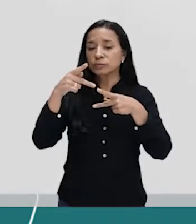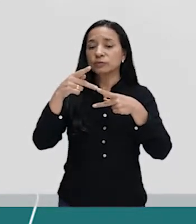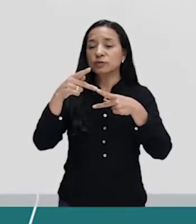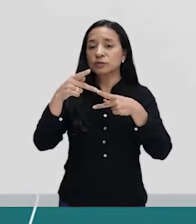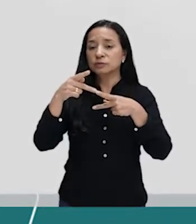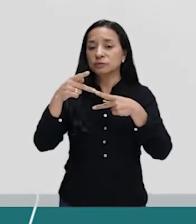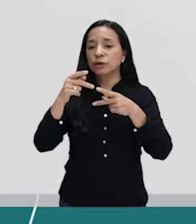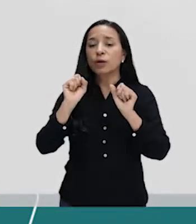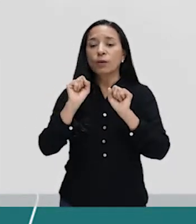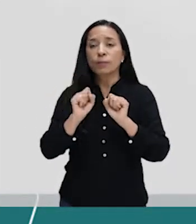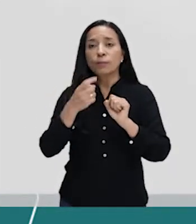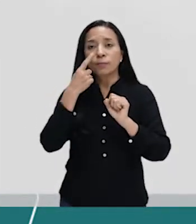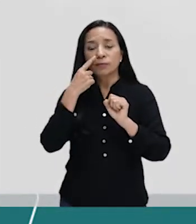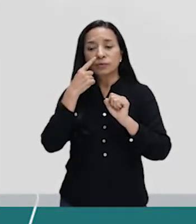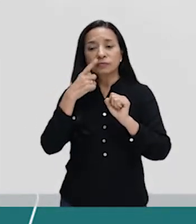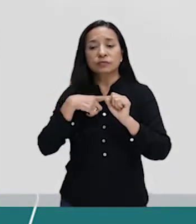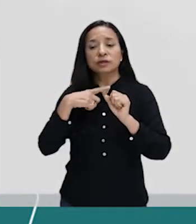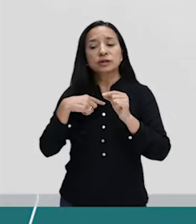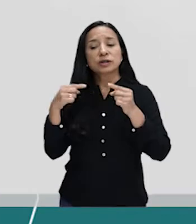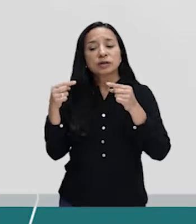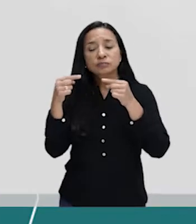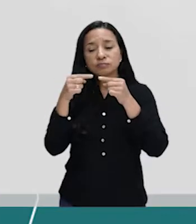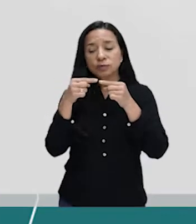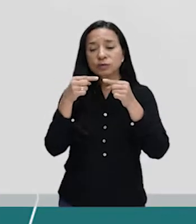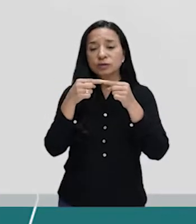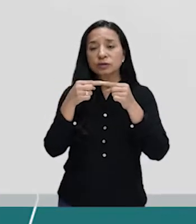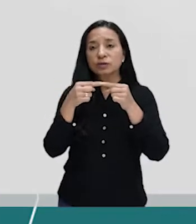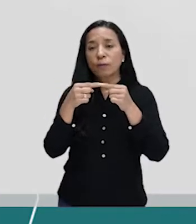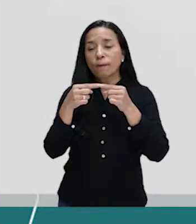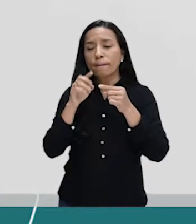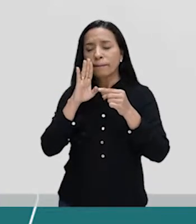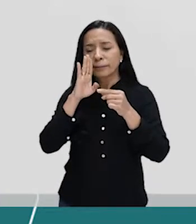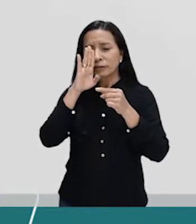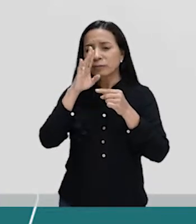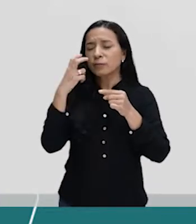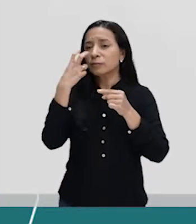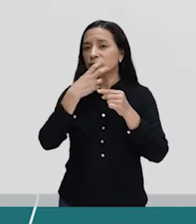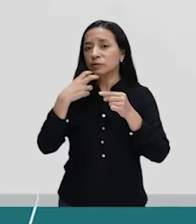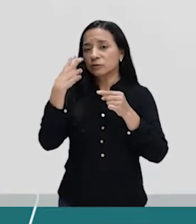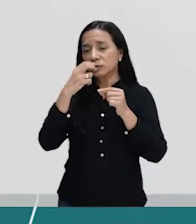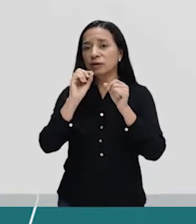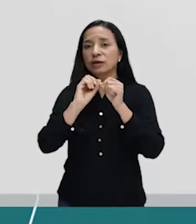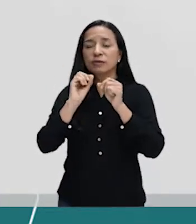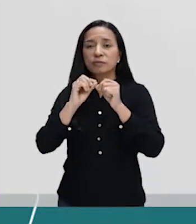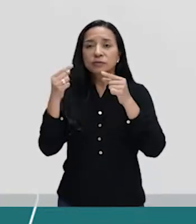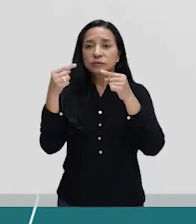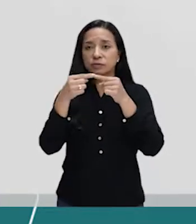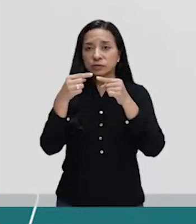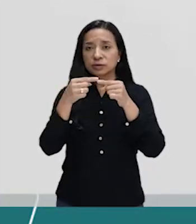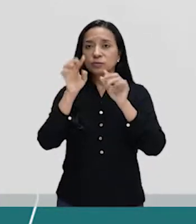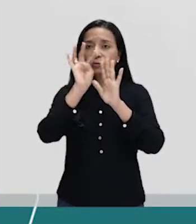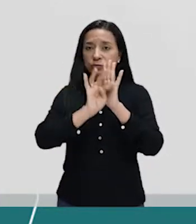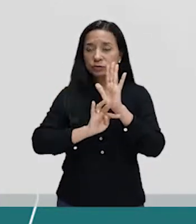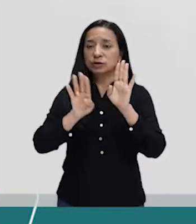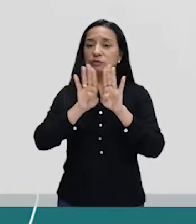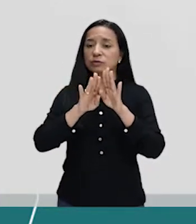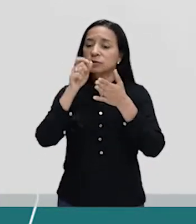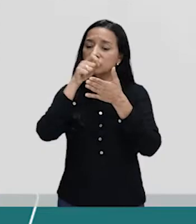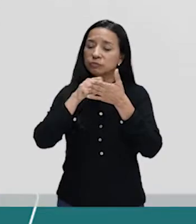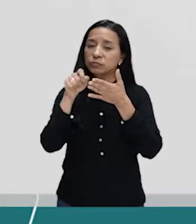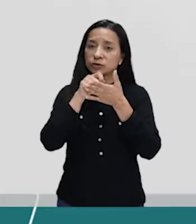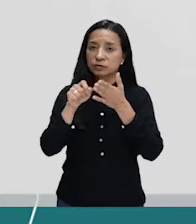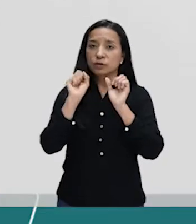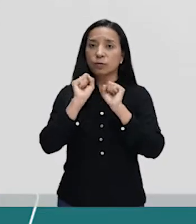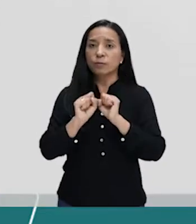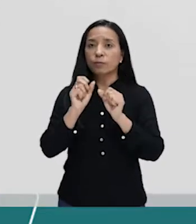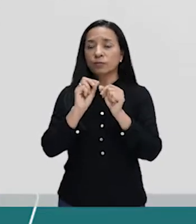essas combinações. Principalmente na nossa oralidade, a gente faz muito essa combinação. Nos textos também, ao escrevermos, a gente pode